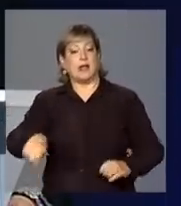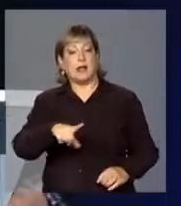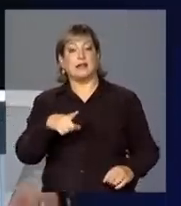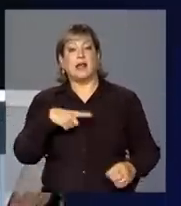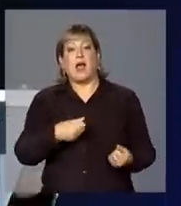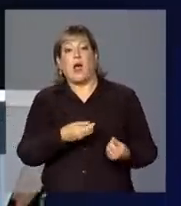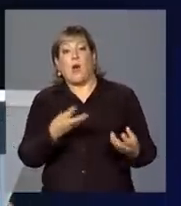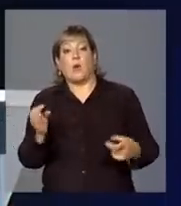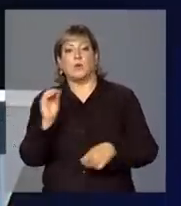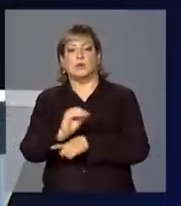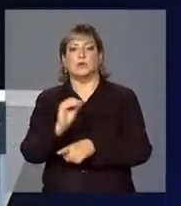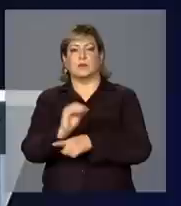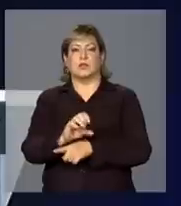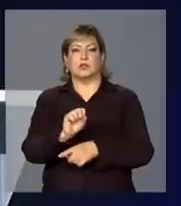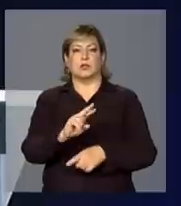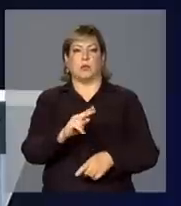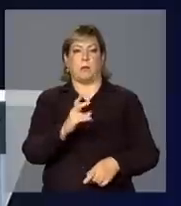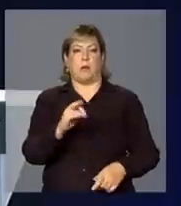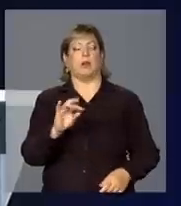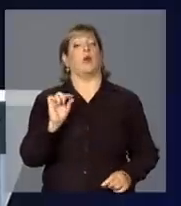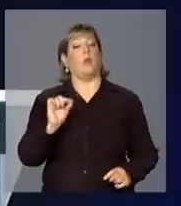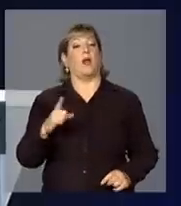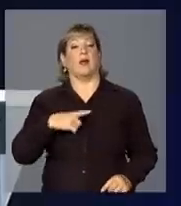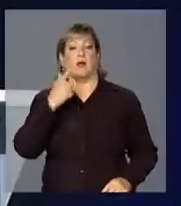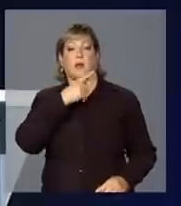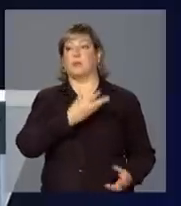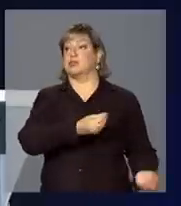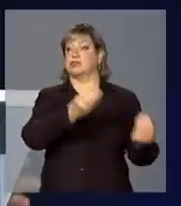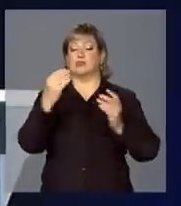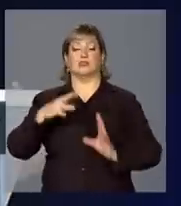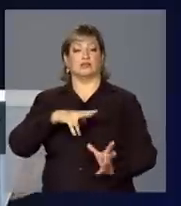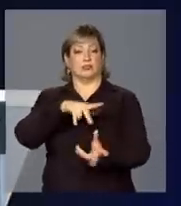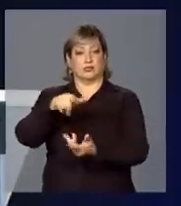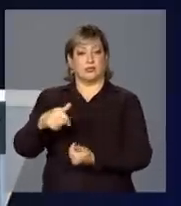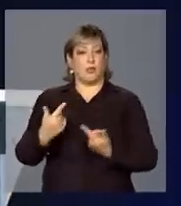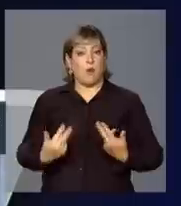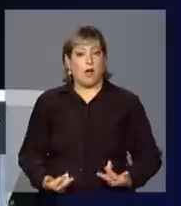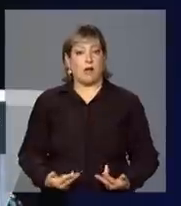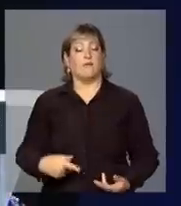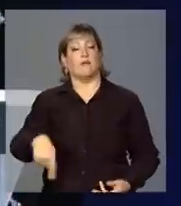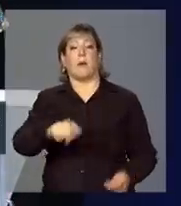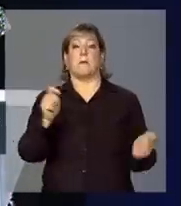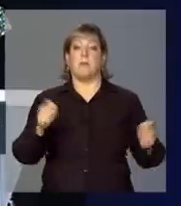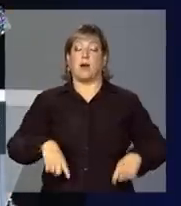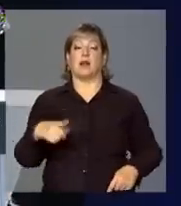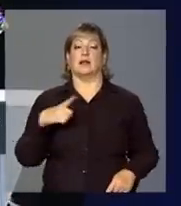suporte, porque é o que ocorre em muitas partes do mundo. Você pode ter